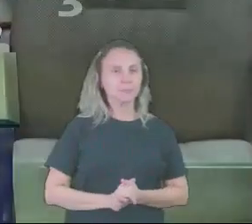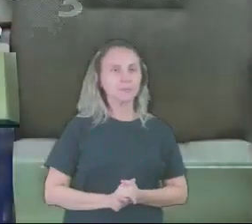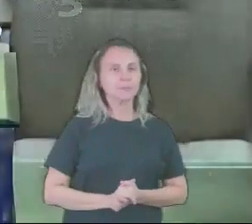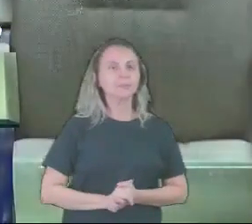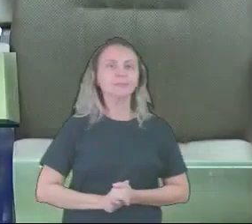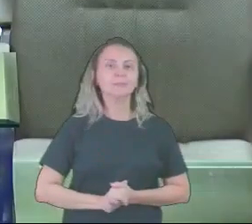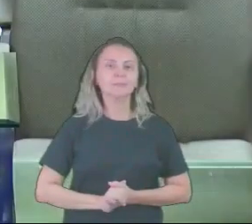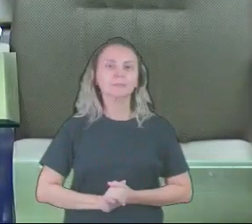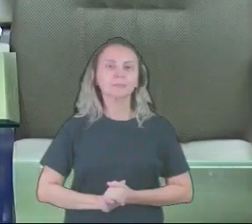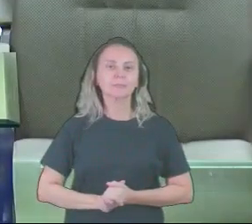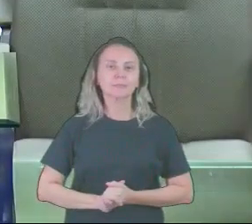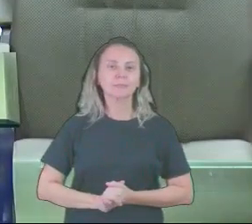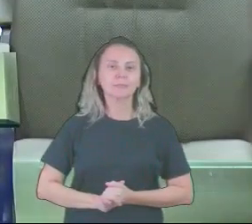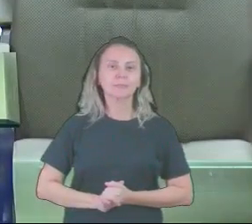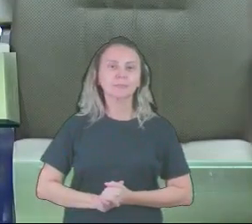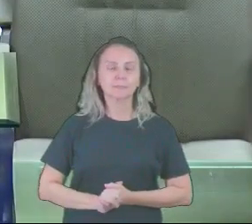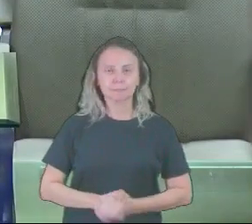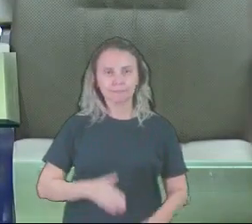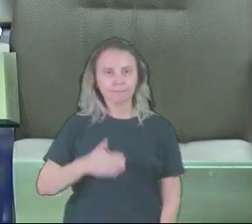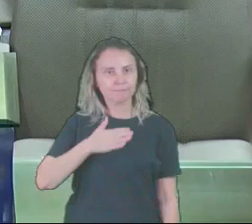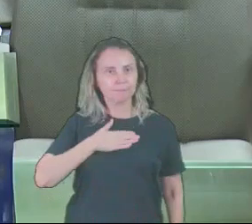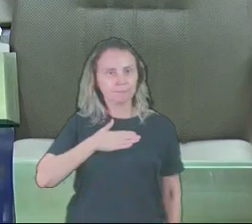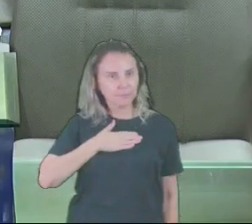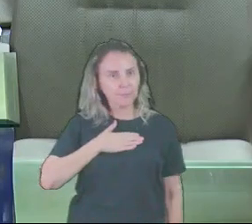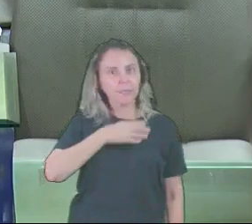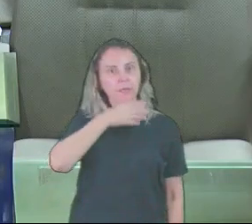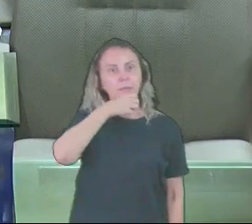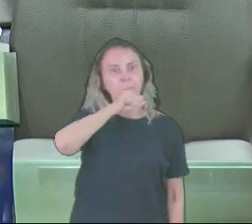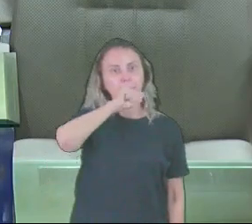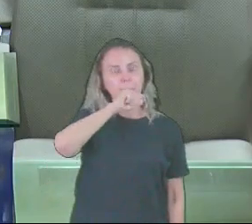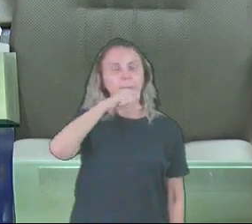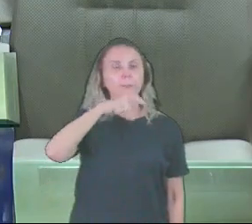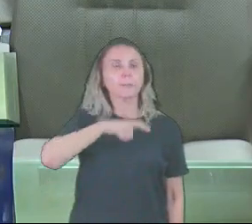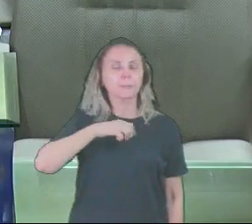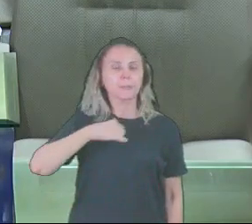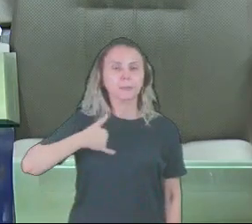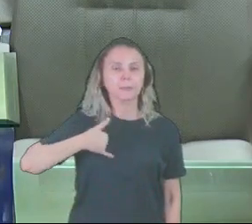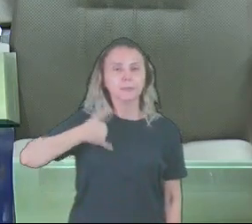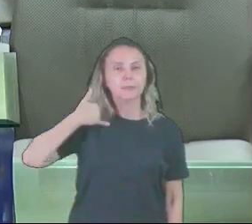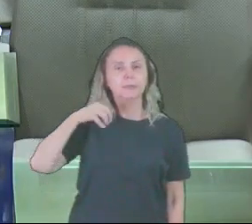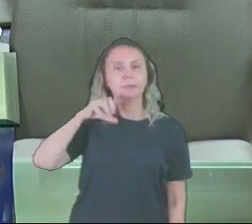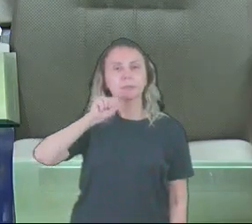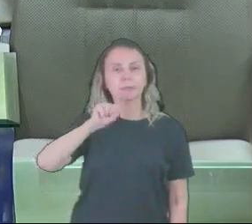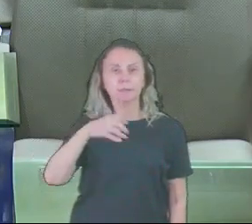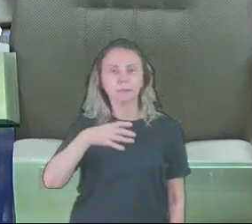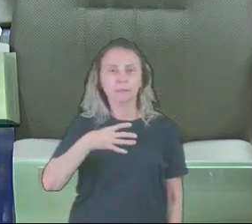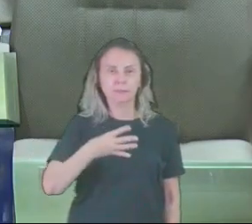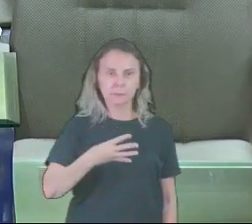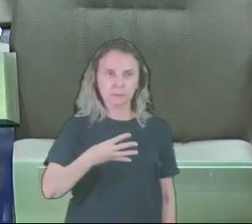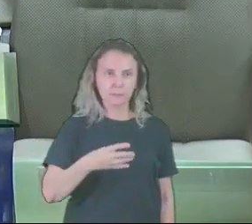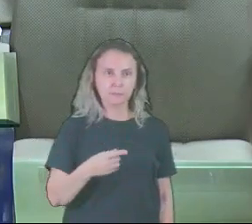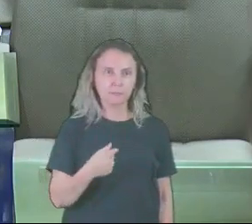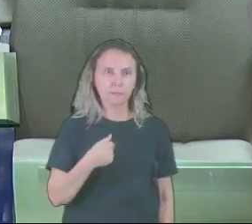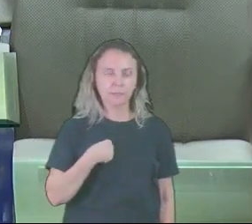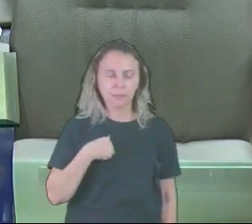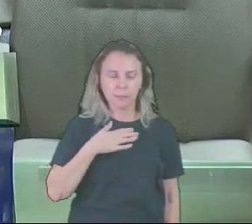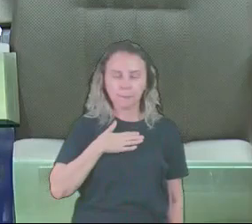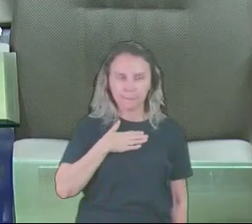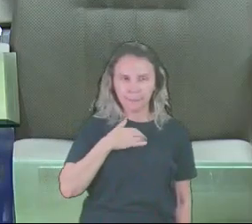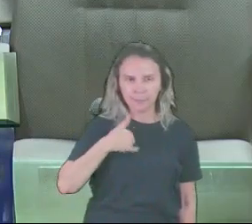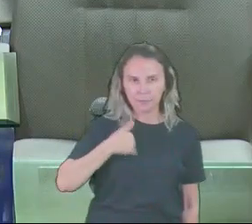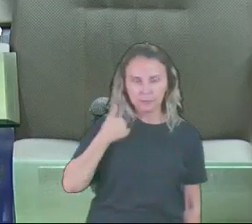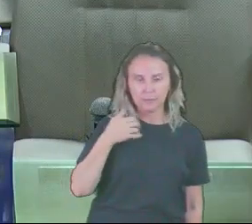o forno e o meu pai tem 84 anos e eu tenho 54